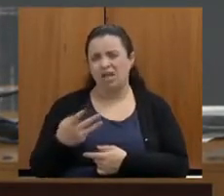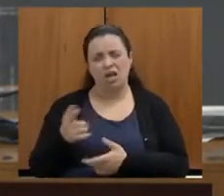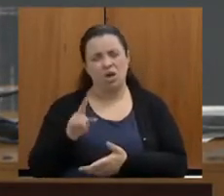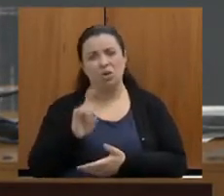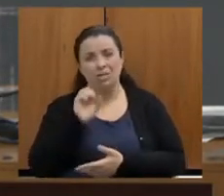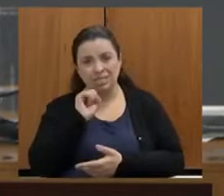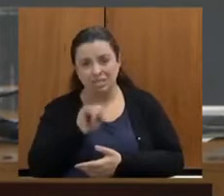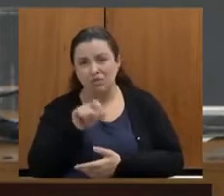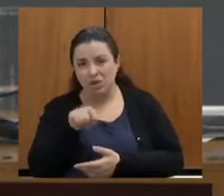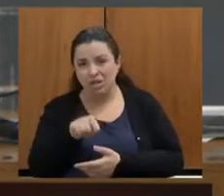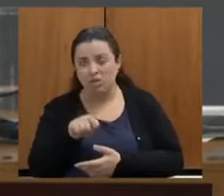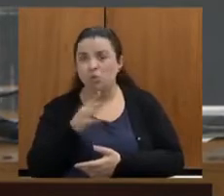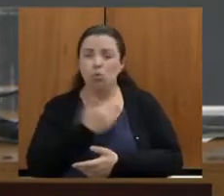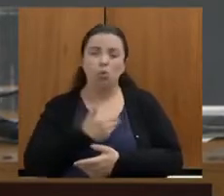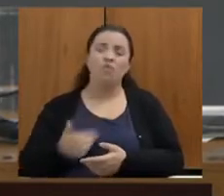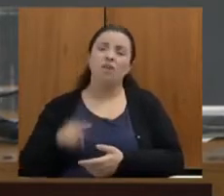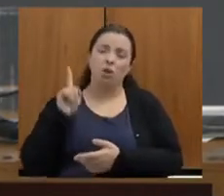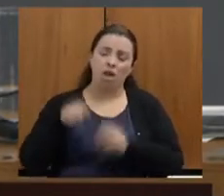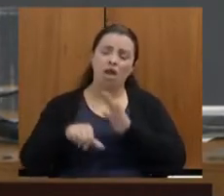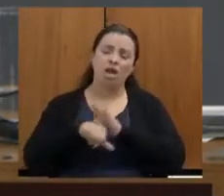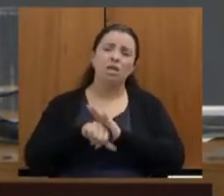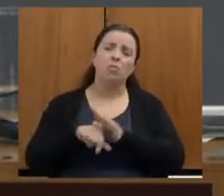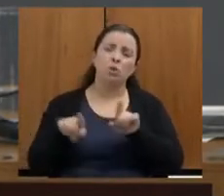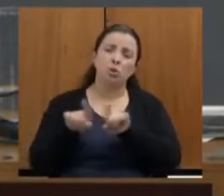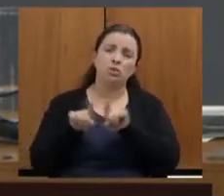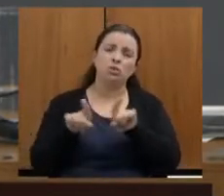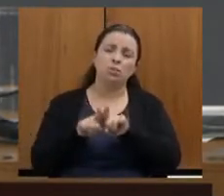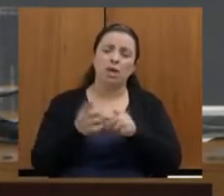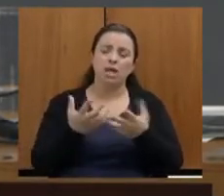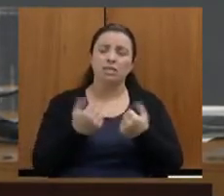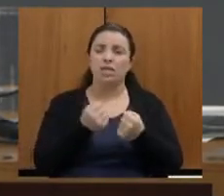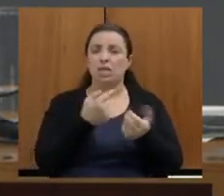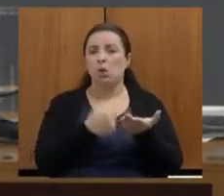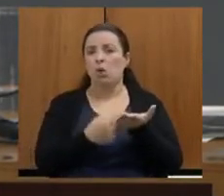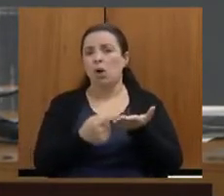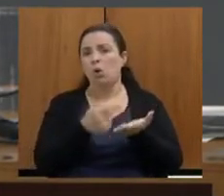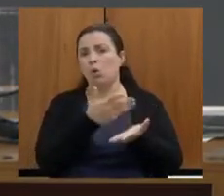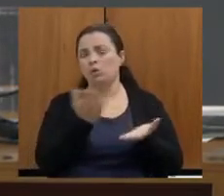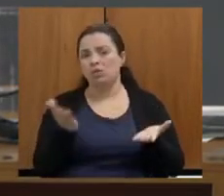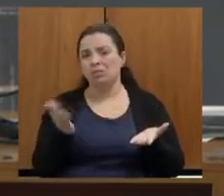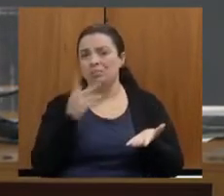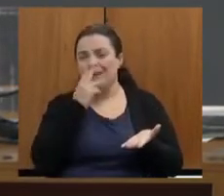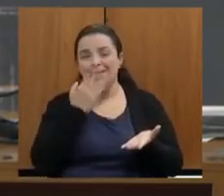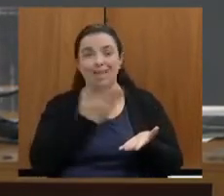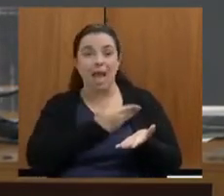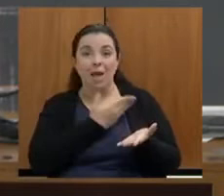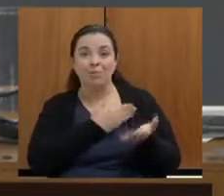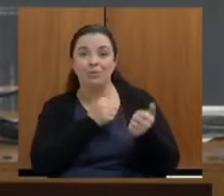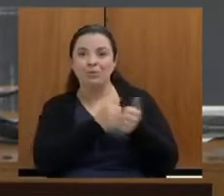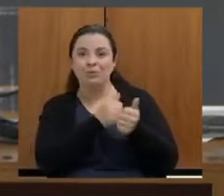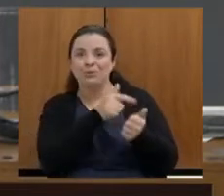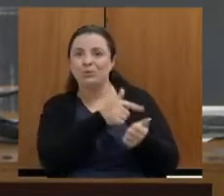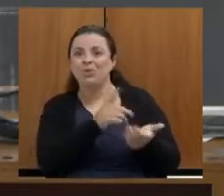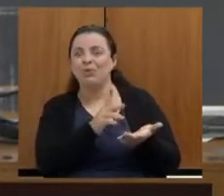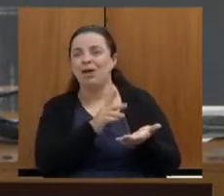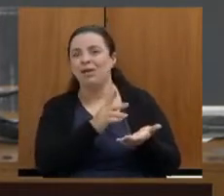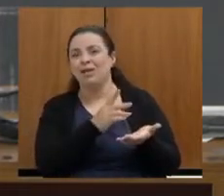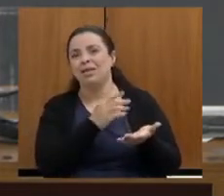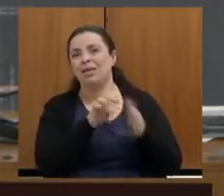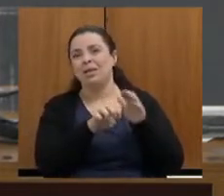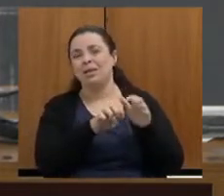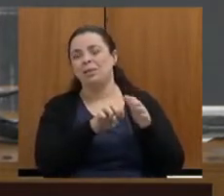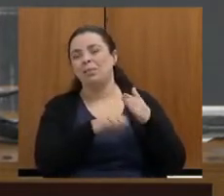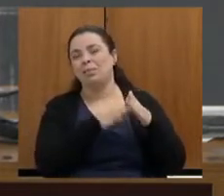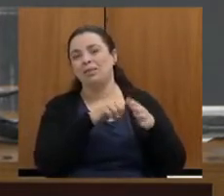governos são criminosos em aceitar um acordo desse de amigos para essa os mineradores tô queria aqui o